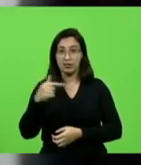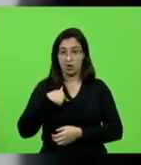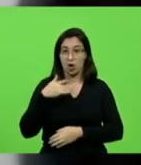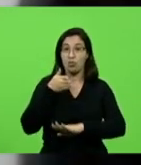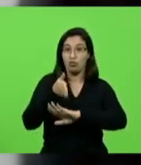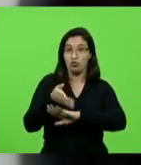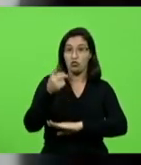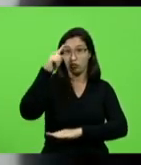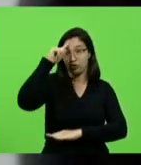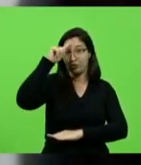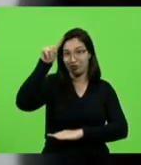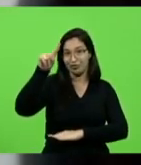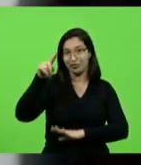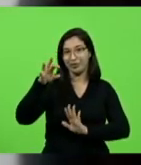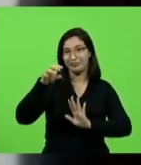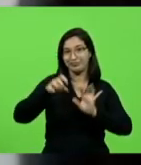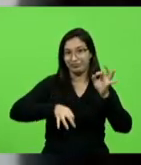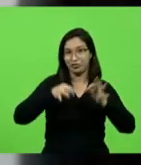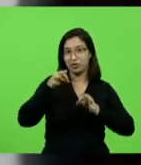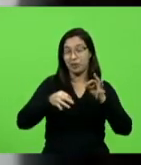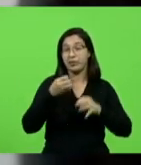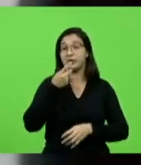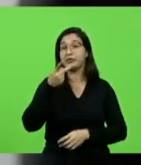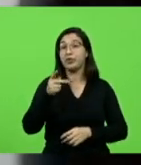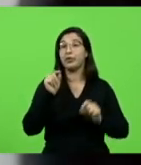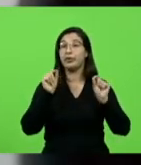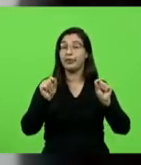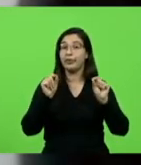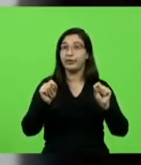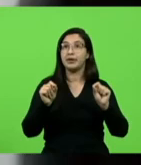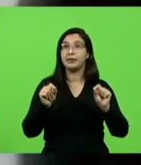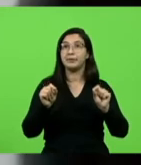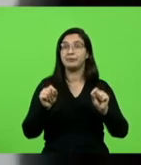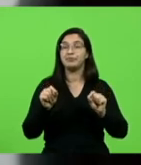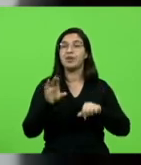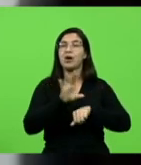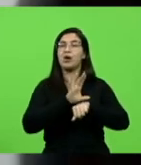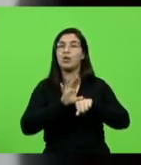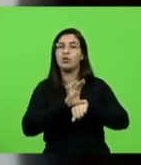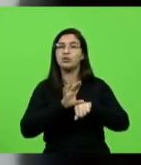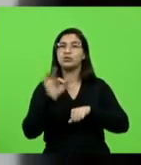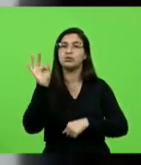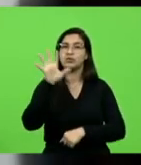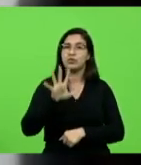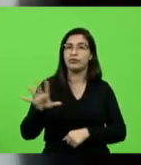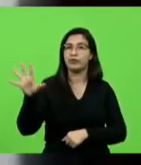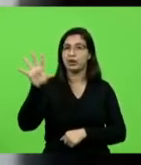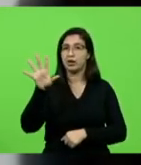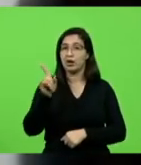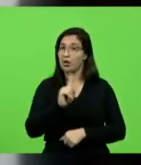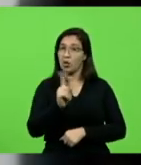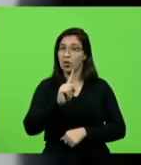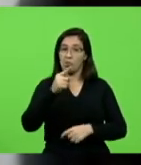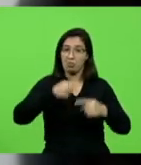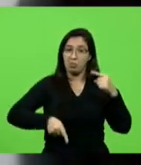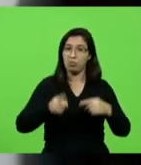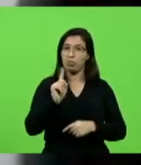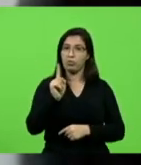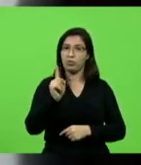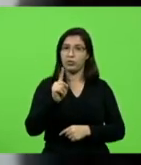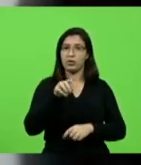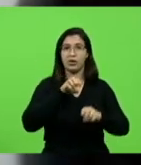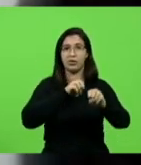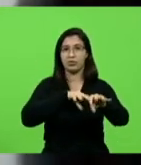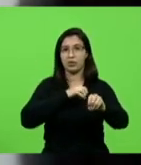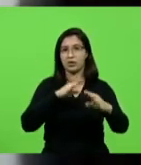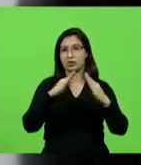bem claro o seguinte: olha, a Constituição Federal não proíbe a educação domiciliar.